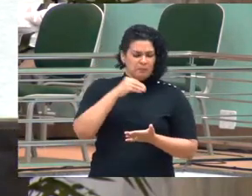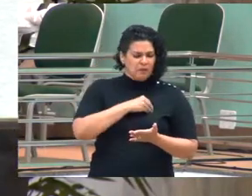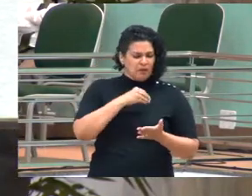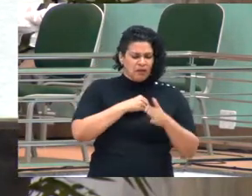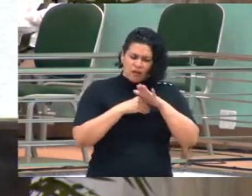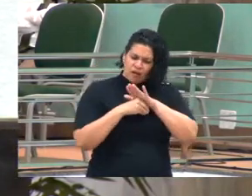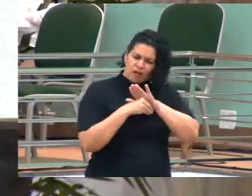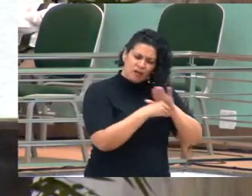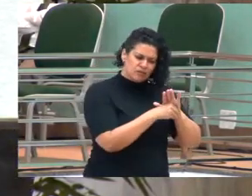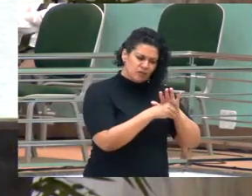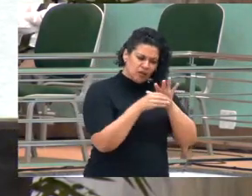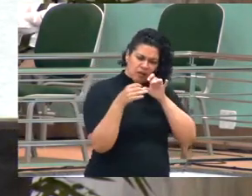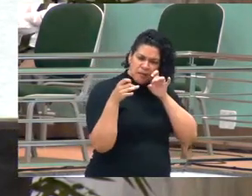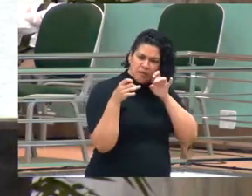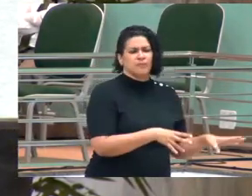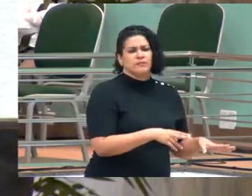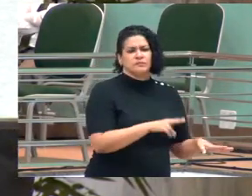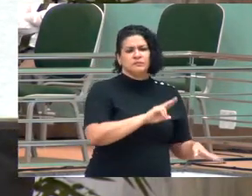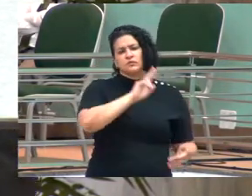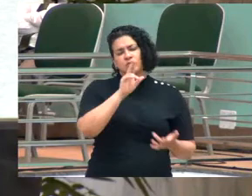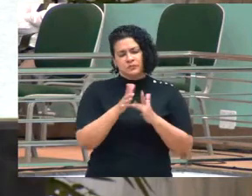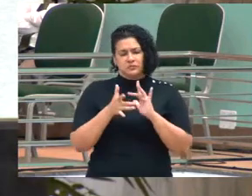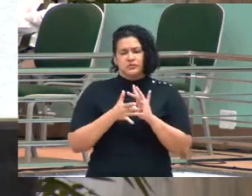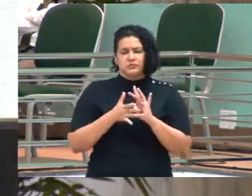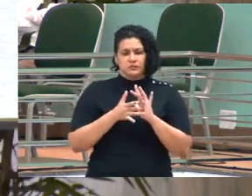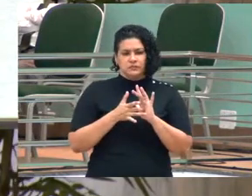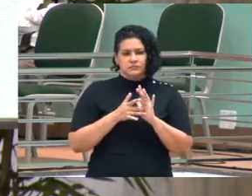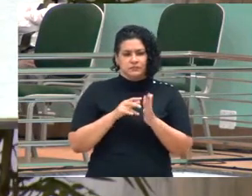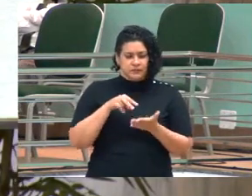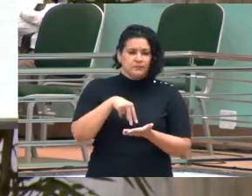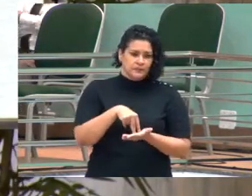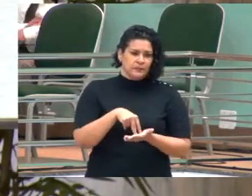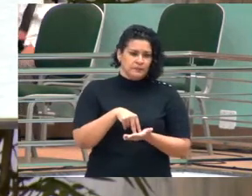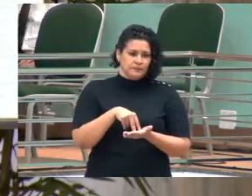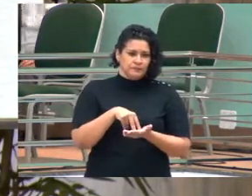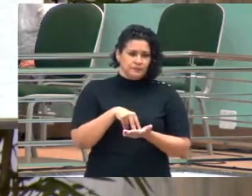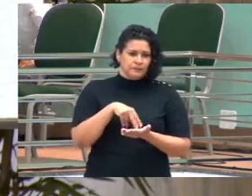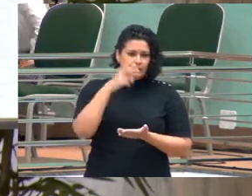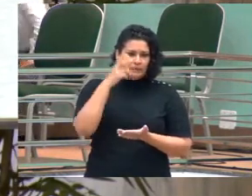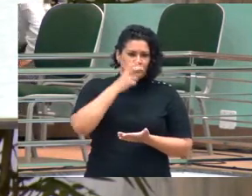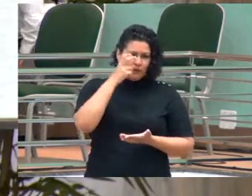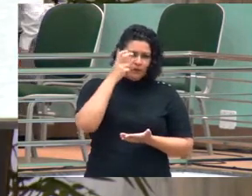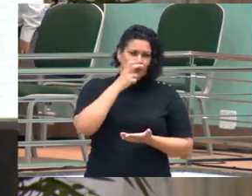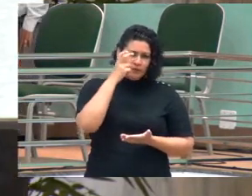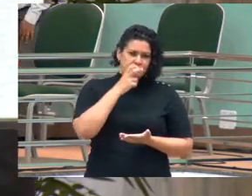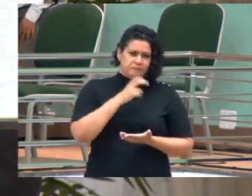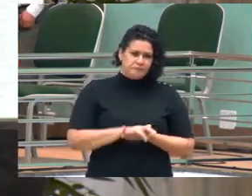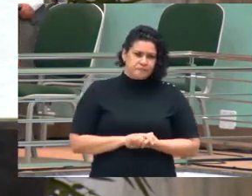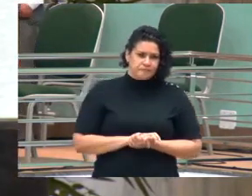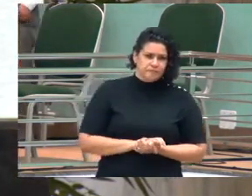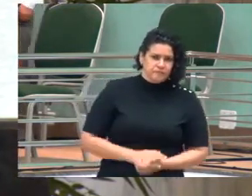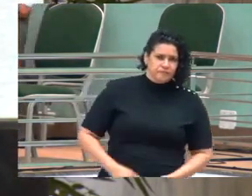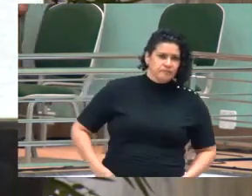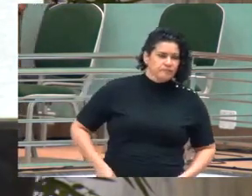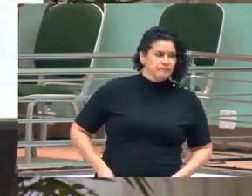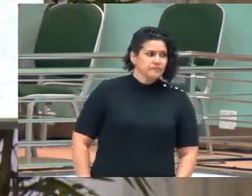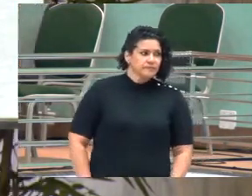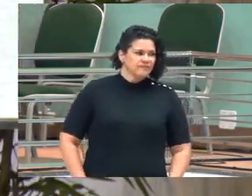para Cristo, em nome de Jesus. Vamos ficar em pé. Feche os seus olhos.